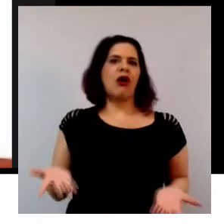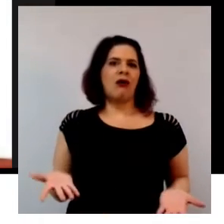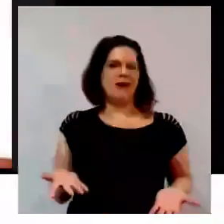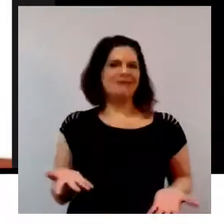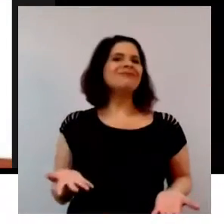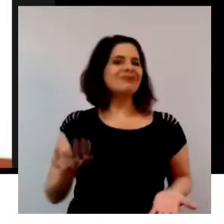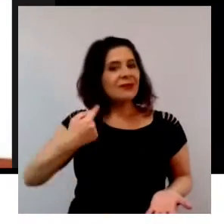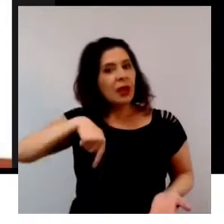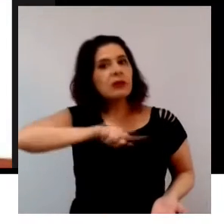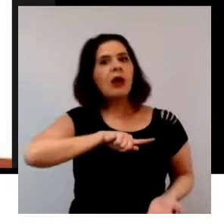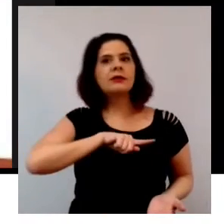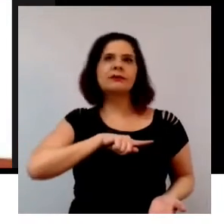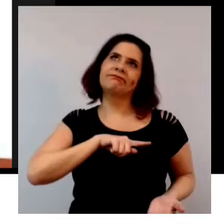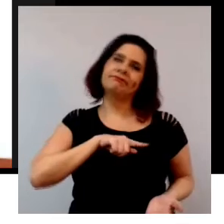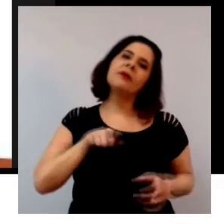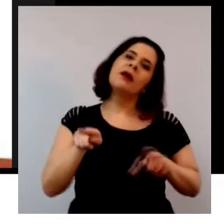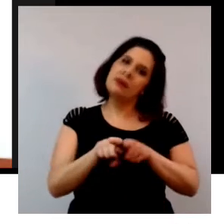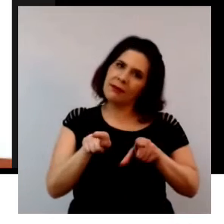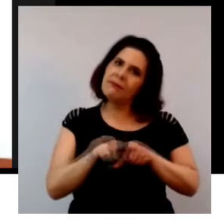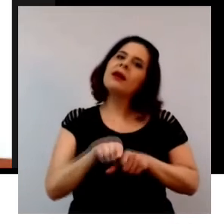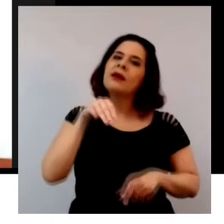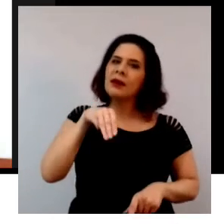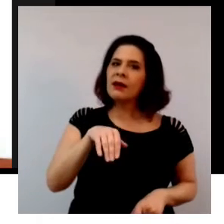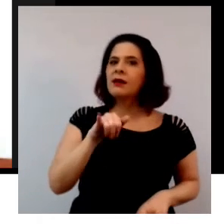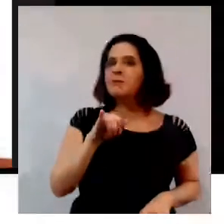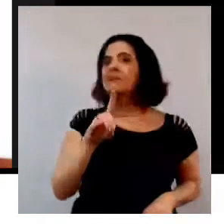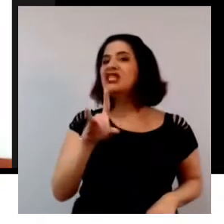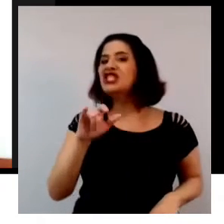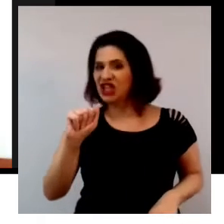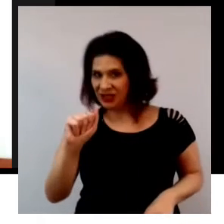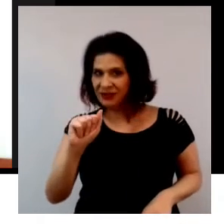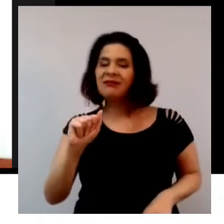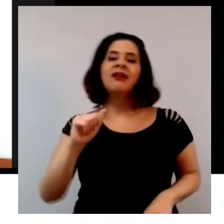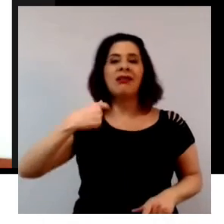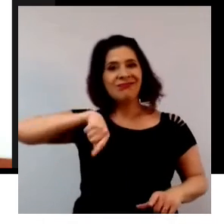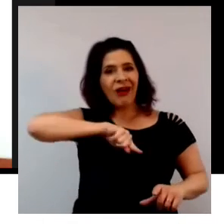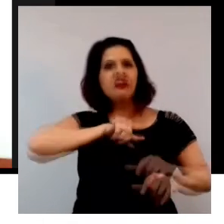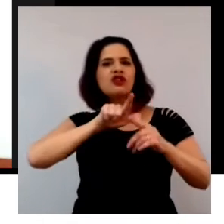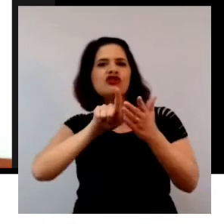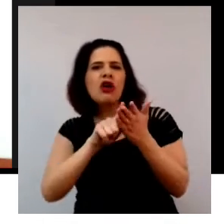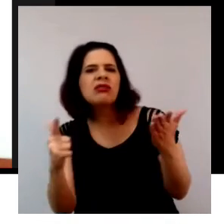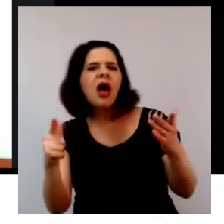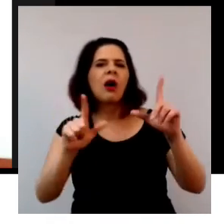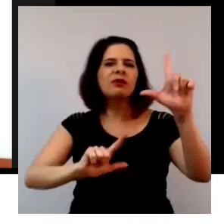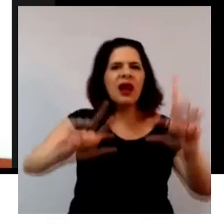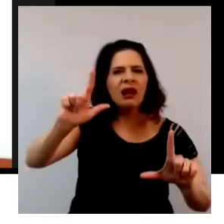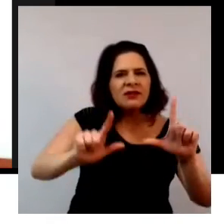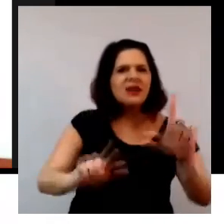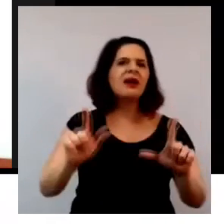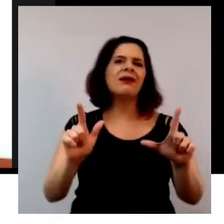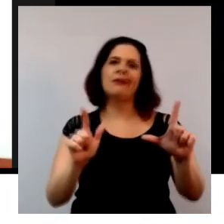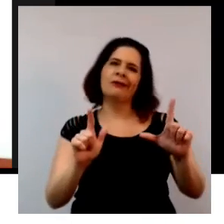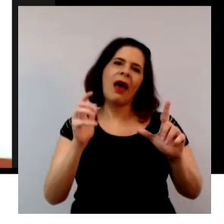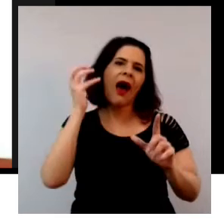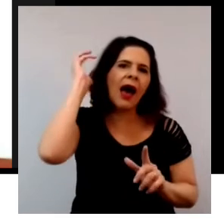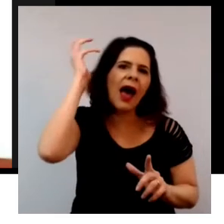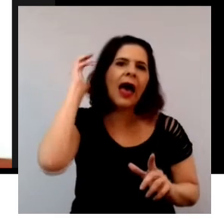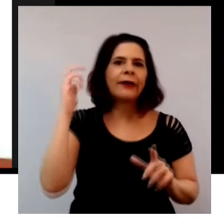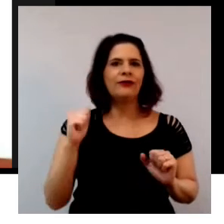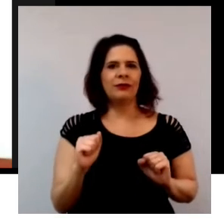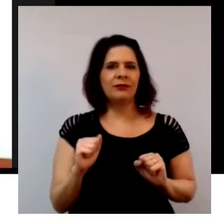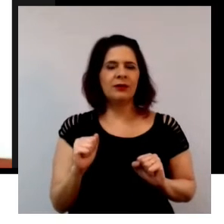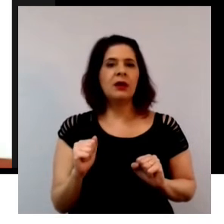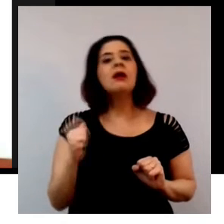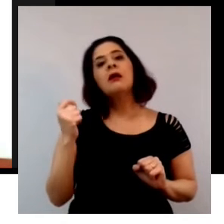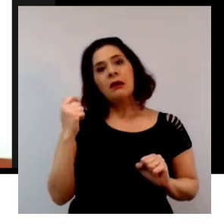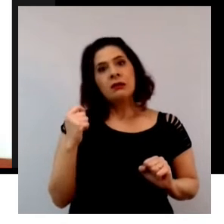mídia, também, às vezes, tem que tomar um cuidado, eu acho que nessa coisa de, vemos uma polarização, então temos que ouvir todos os lados, isso